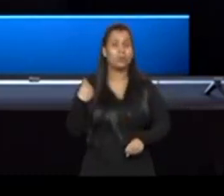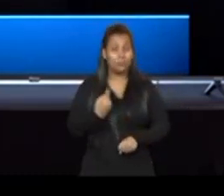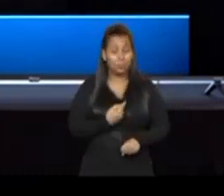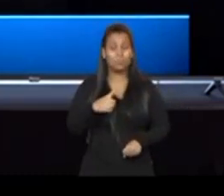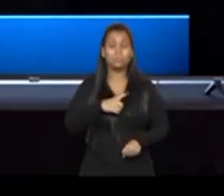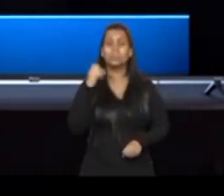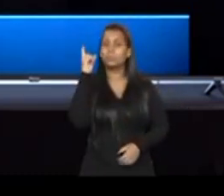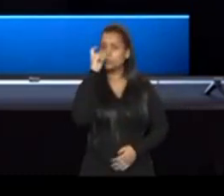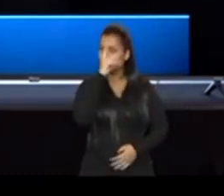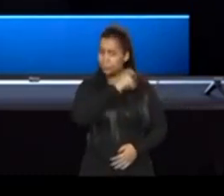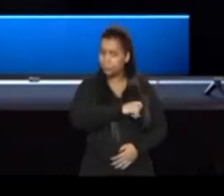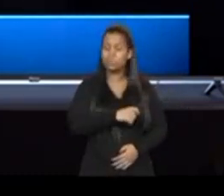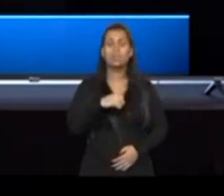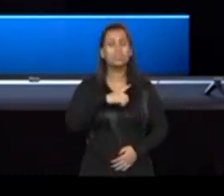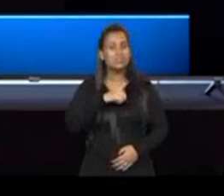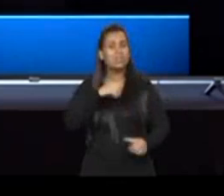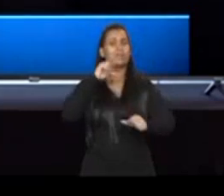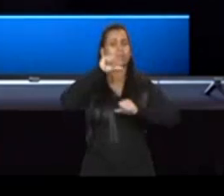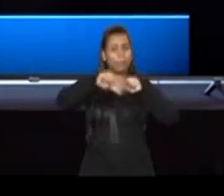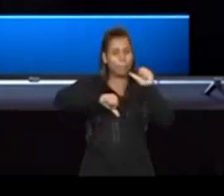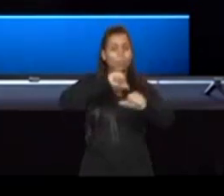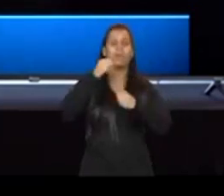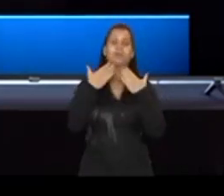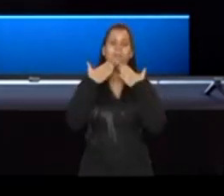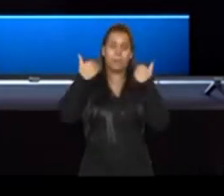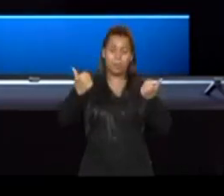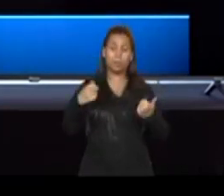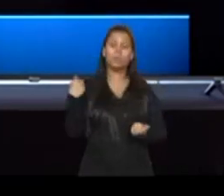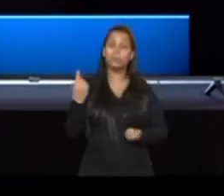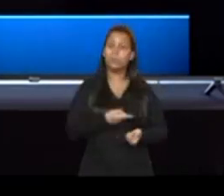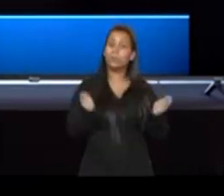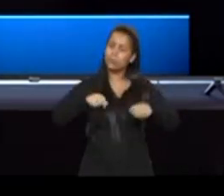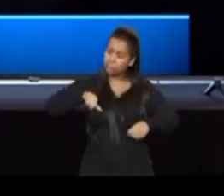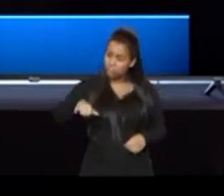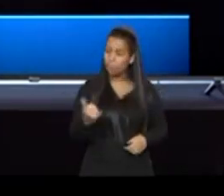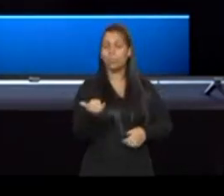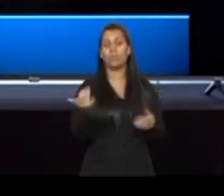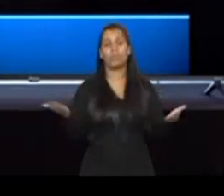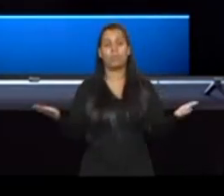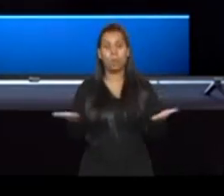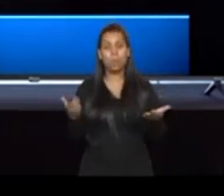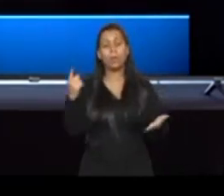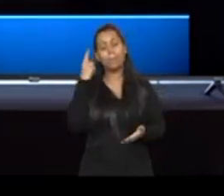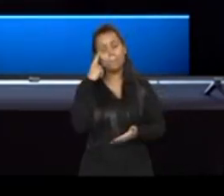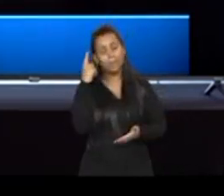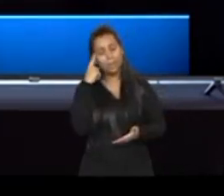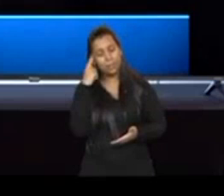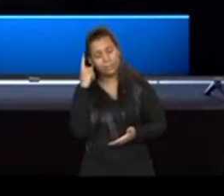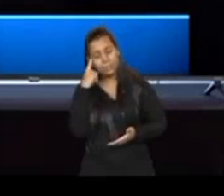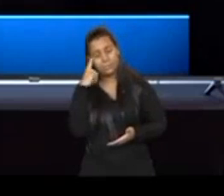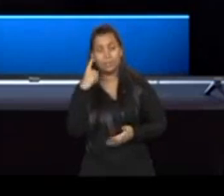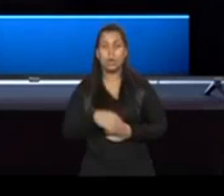por dificuldades, tivemos mudanças para melhor. Então vamos aproveitar esse momento para pensar um pouco no